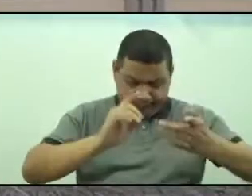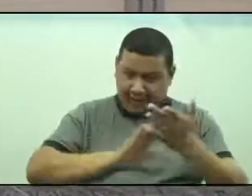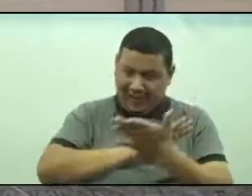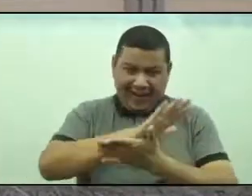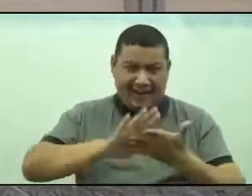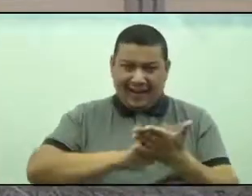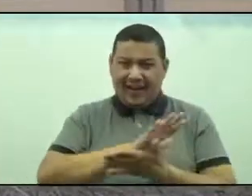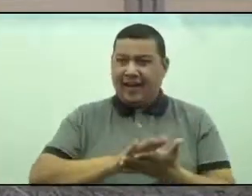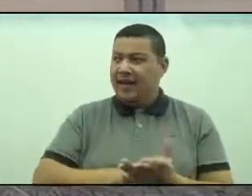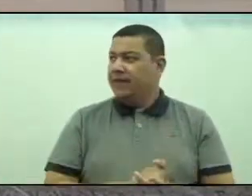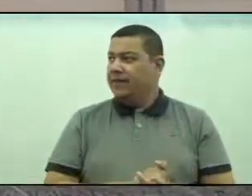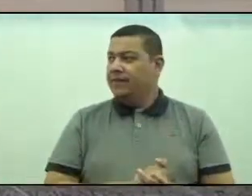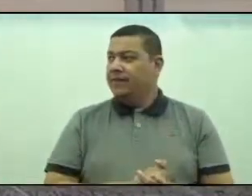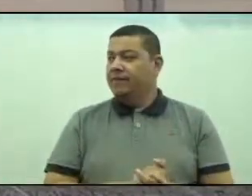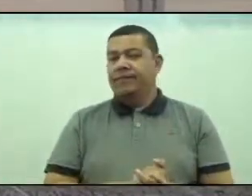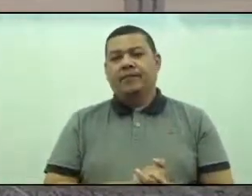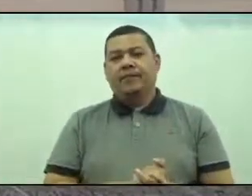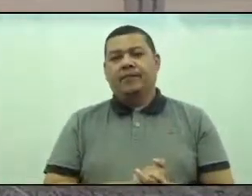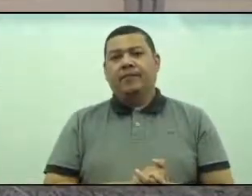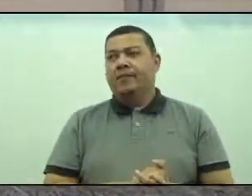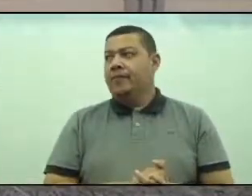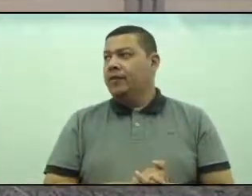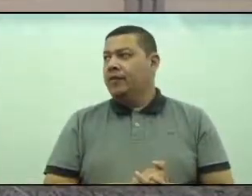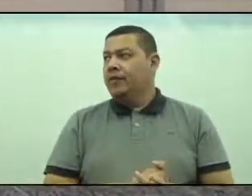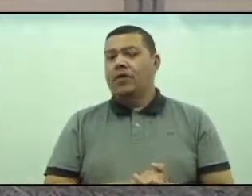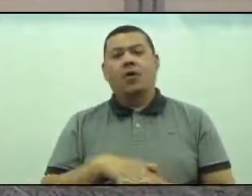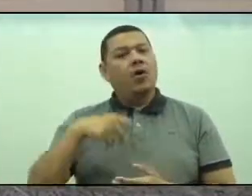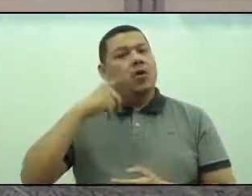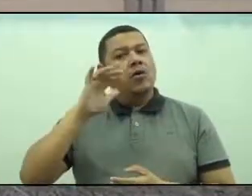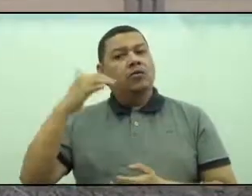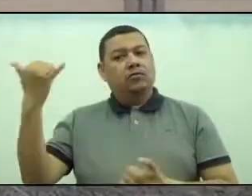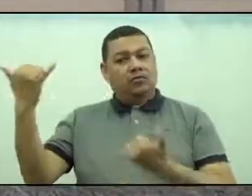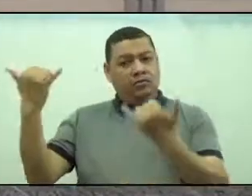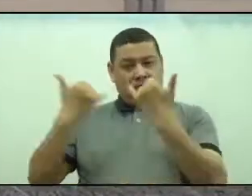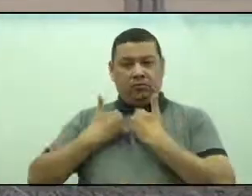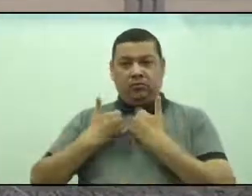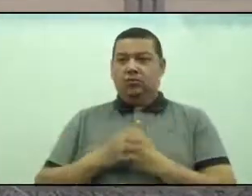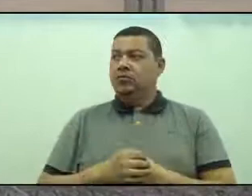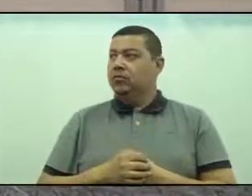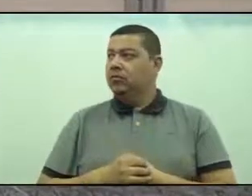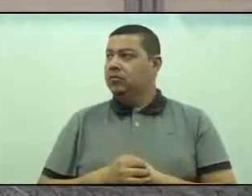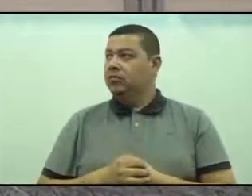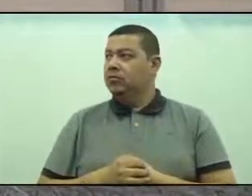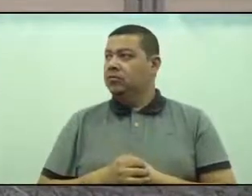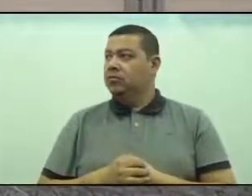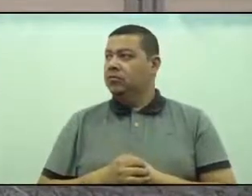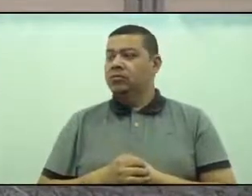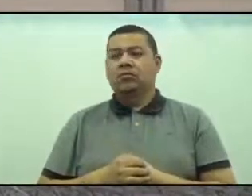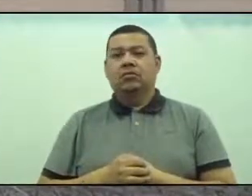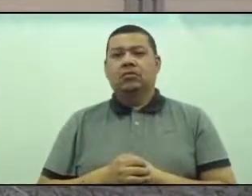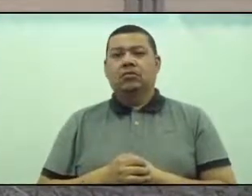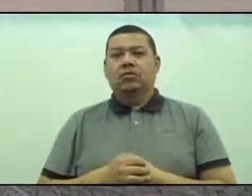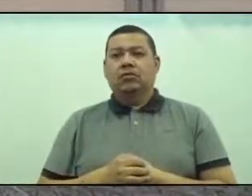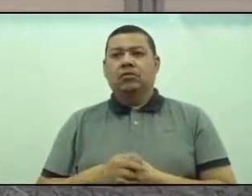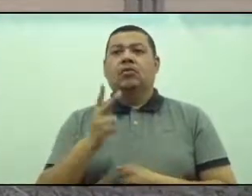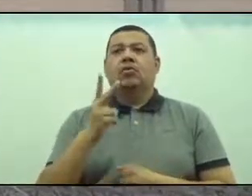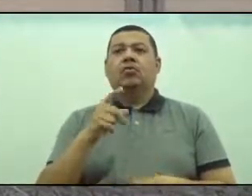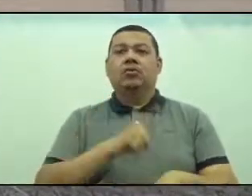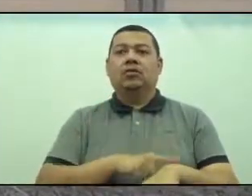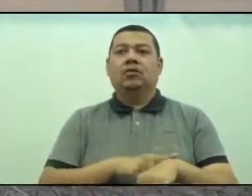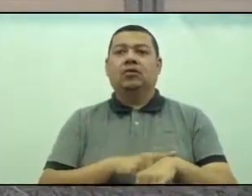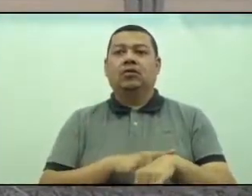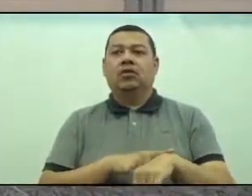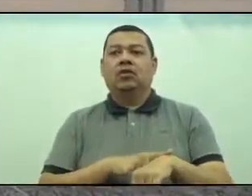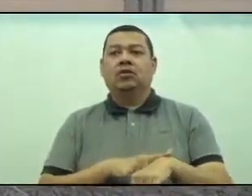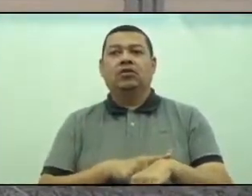O pessoal estão ficando lá mais de hora. Ontem mandaram uma mensagem, entrar 2 horas, foram atendidos 7 horas, e quando chegou falou que não tinha um